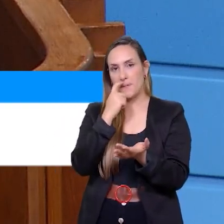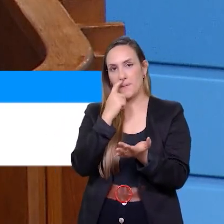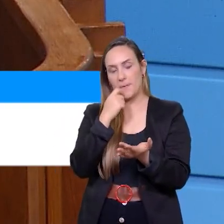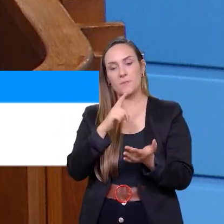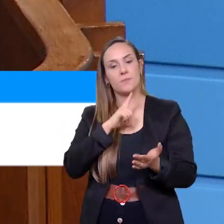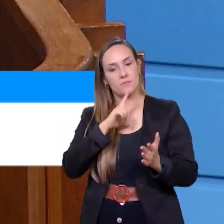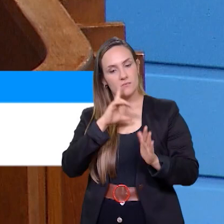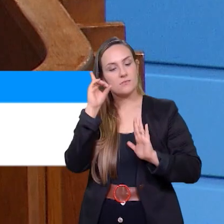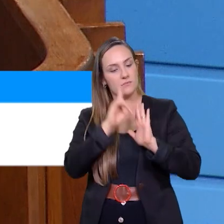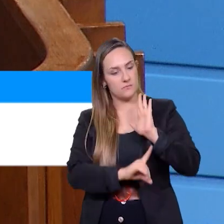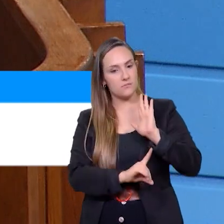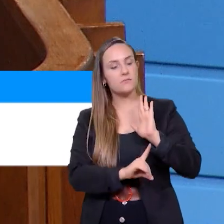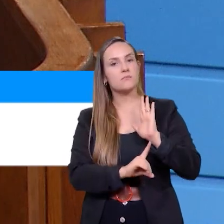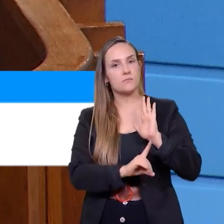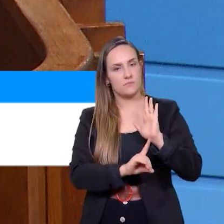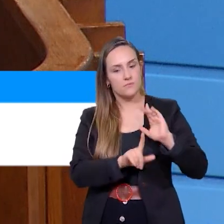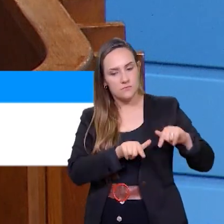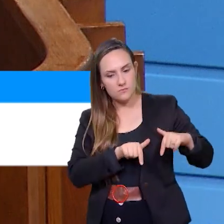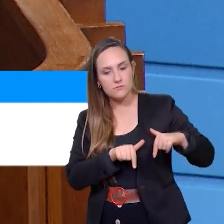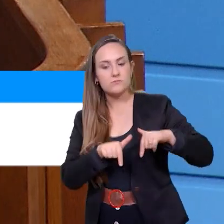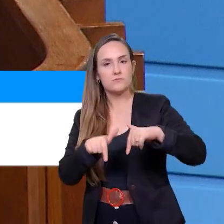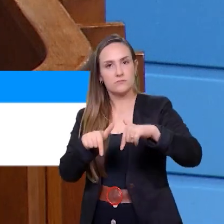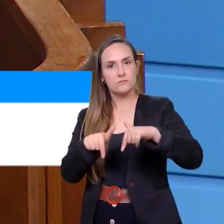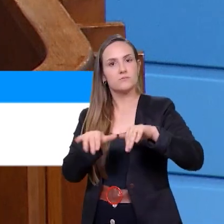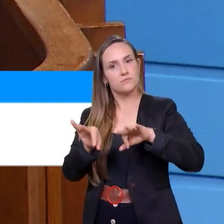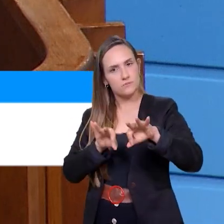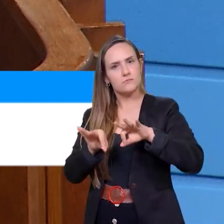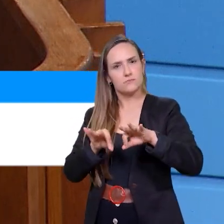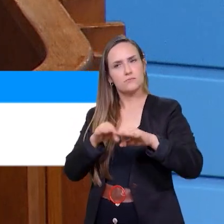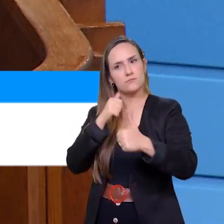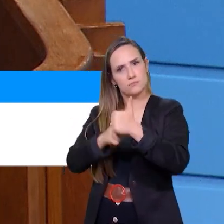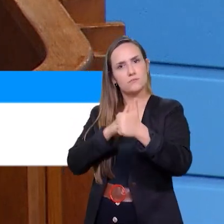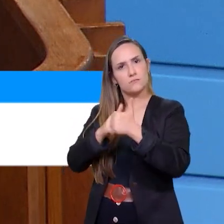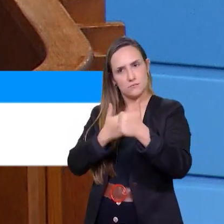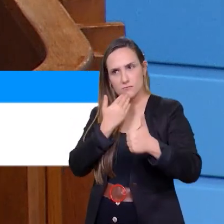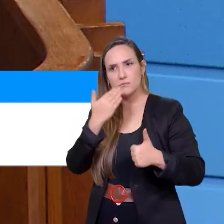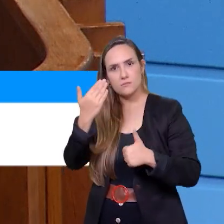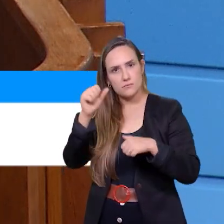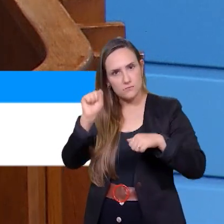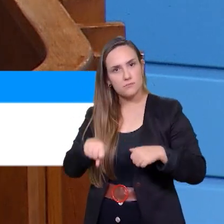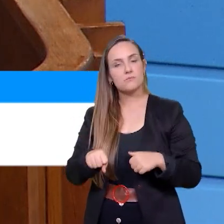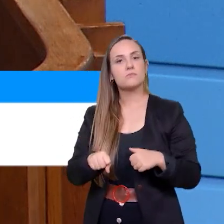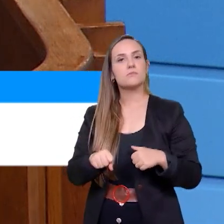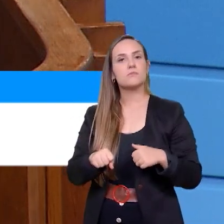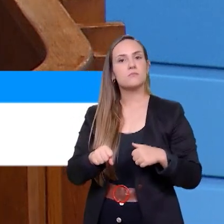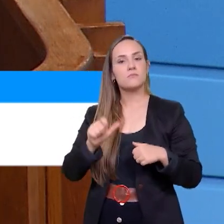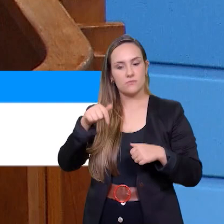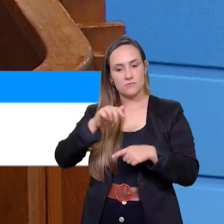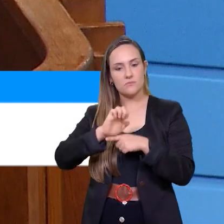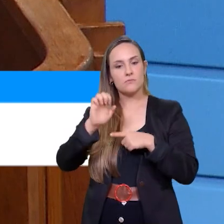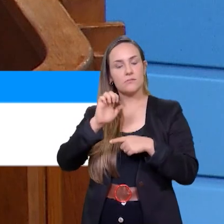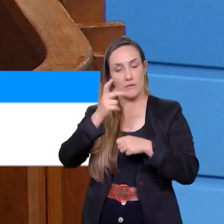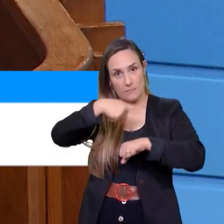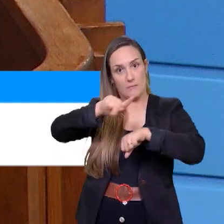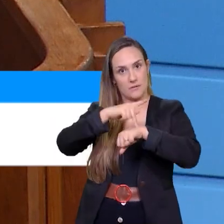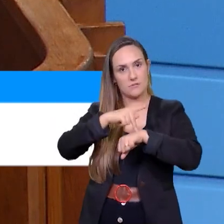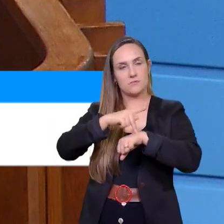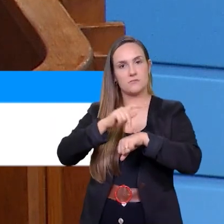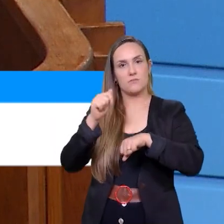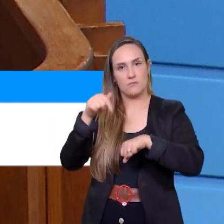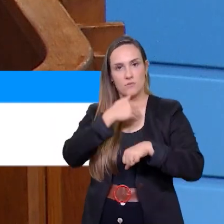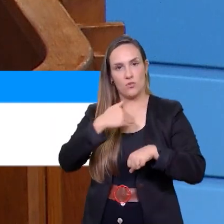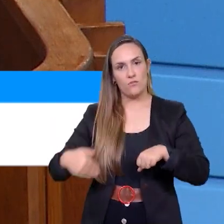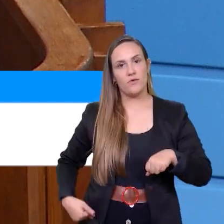tem todo o direito de lutar, de se organizar e de reivindicar, principalmente, do